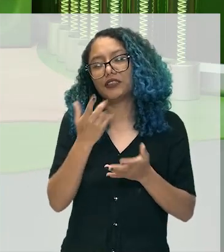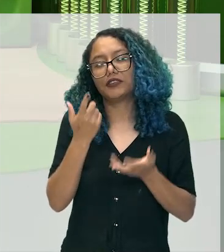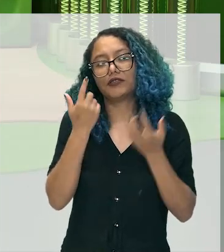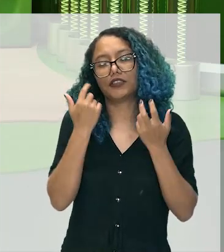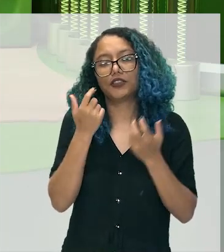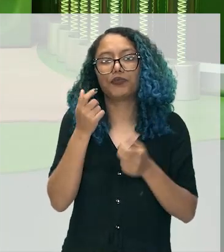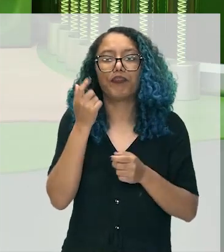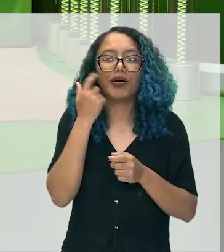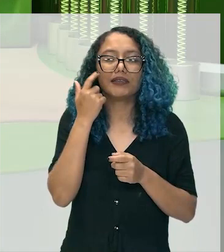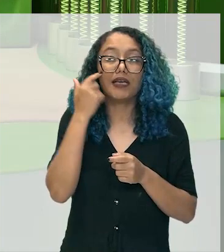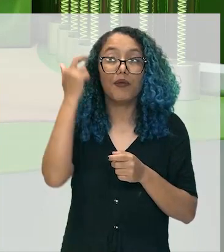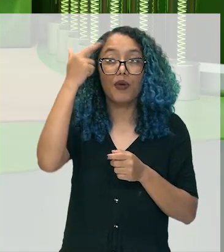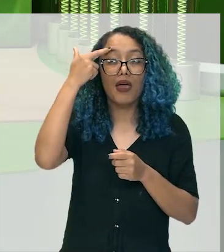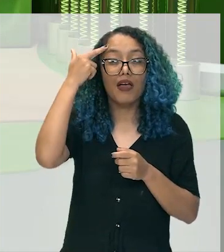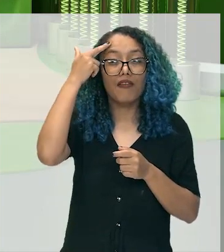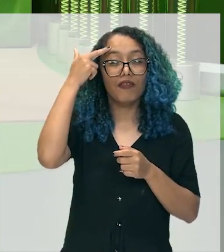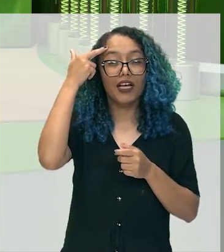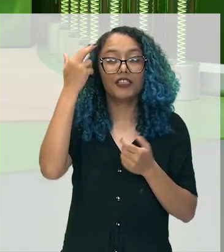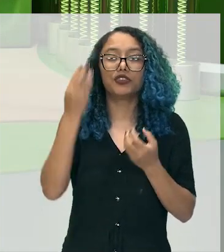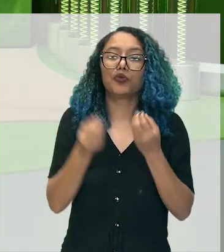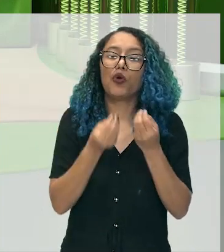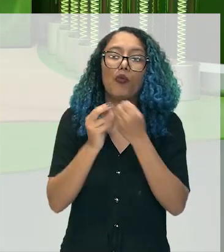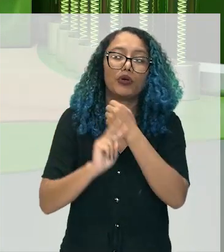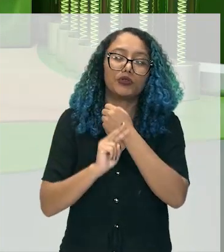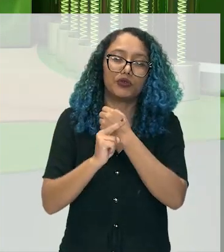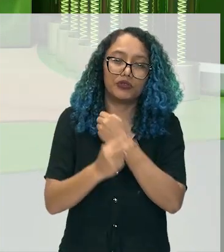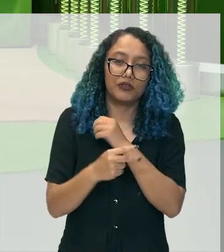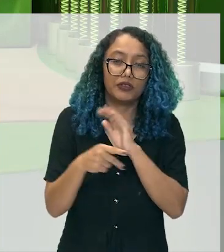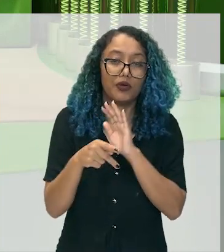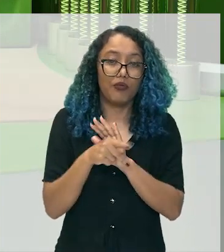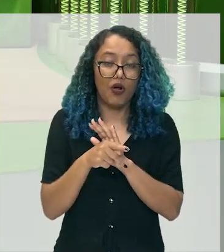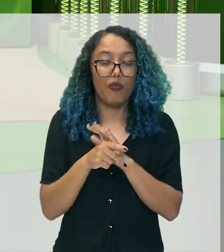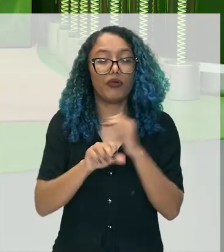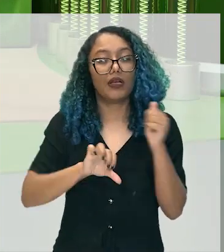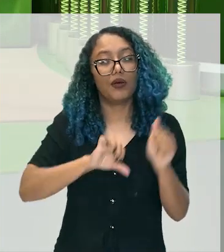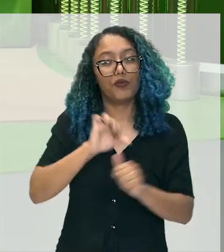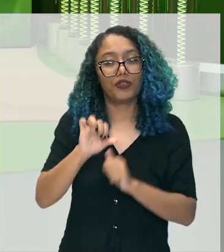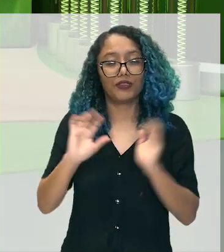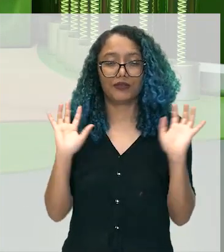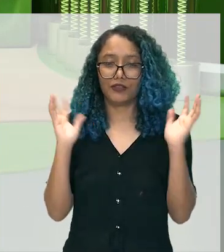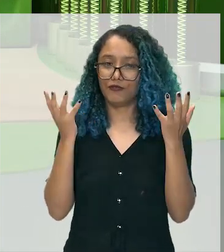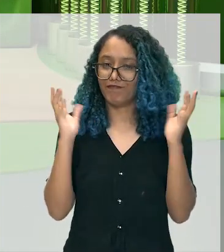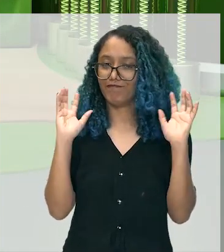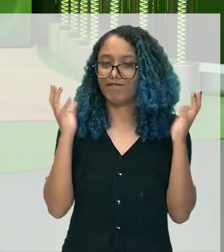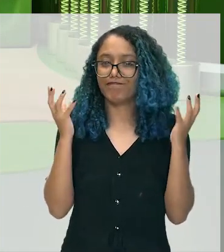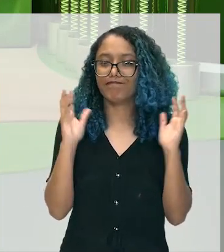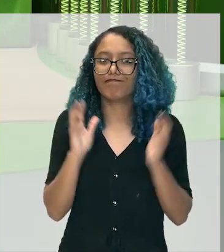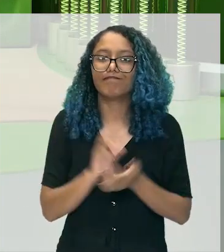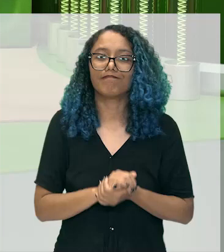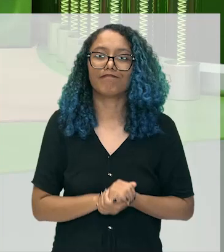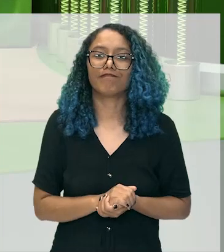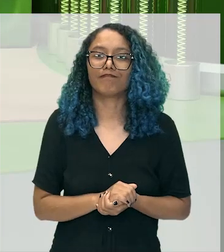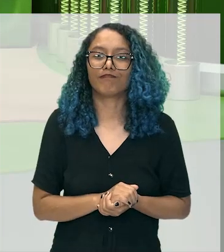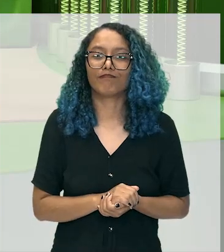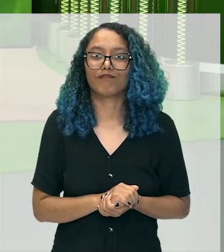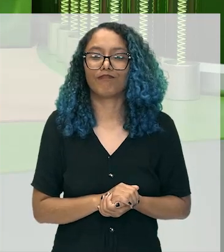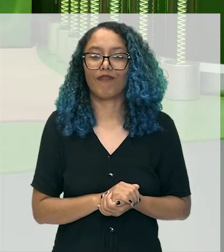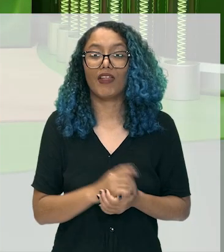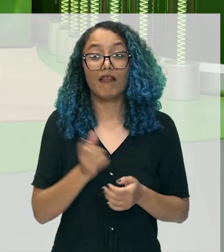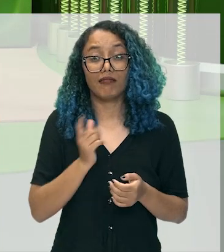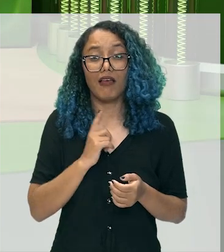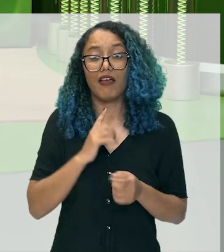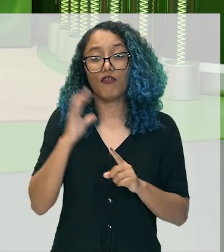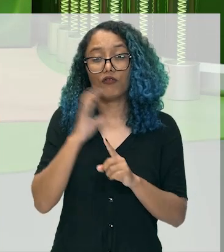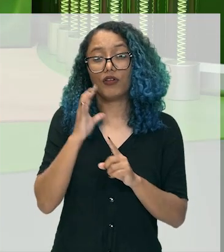o quanto são as consequências dessas alterações climáticas, que tem muita